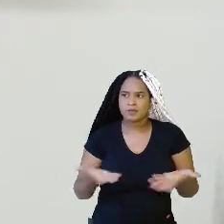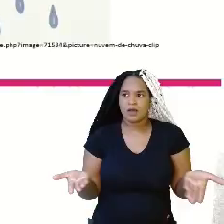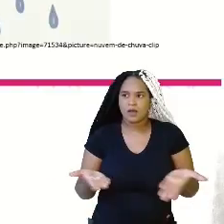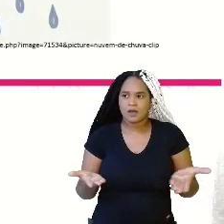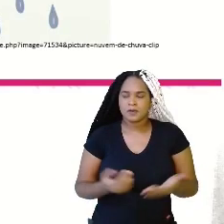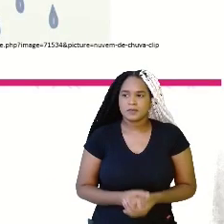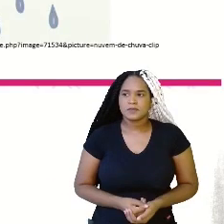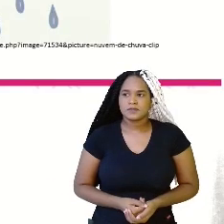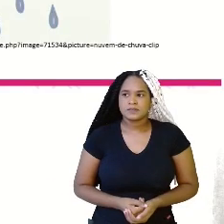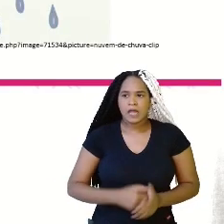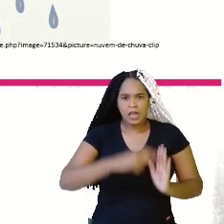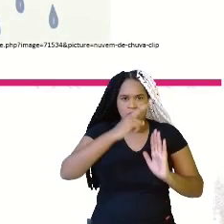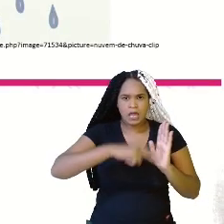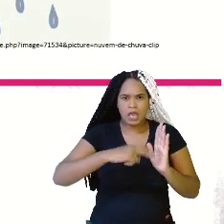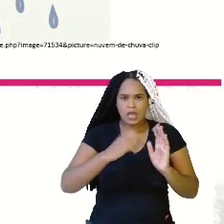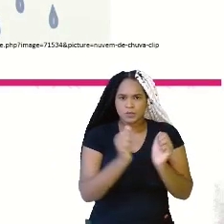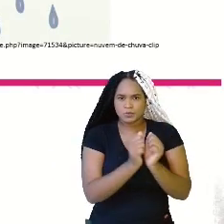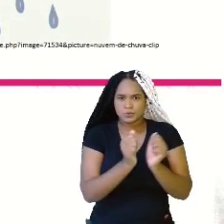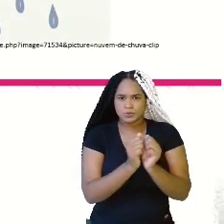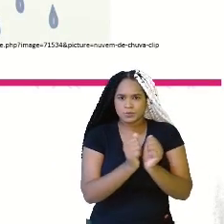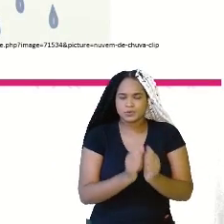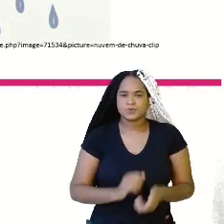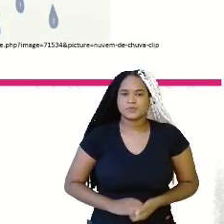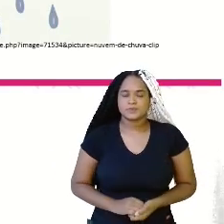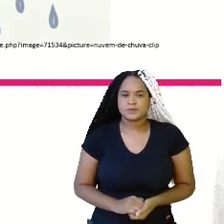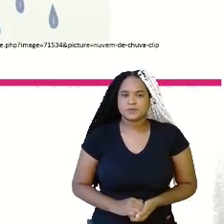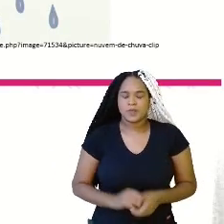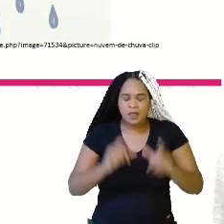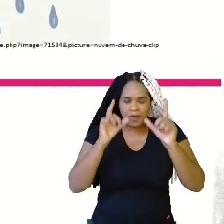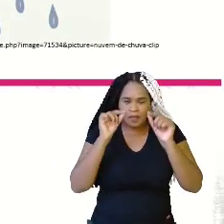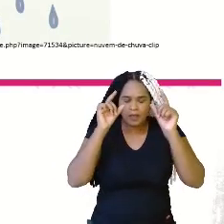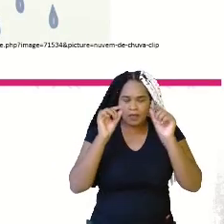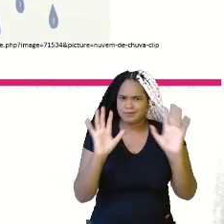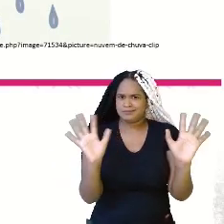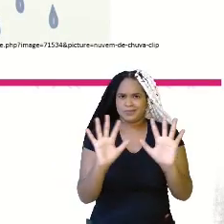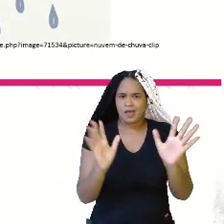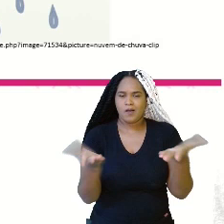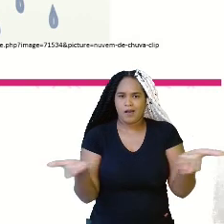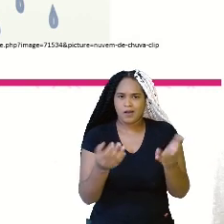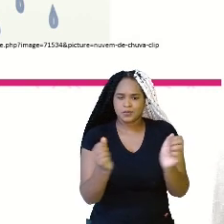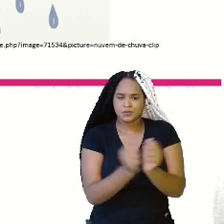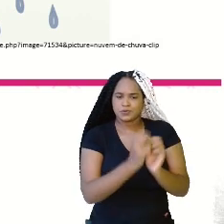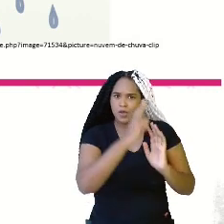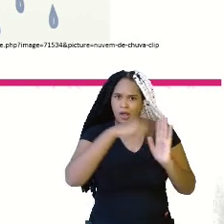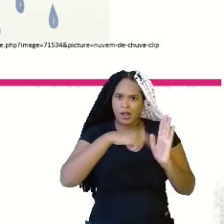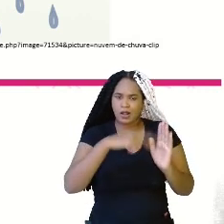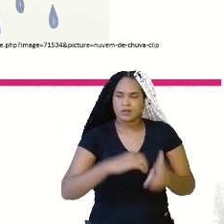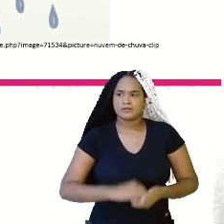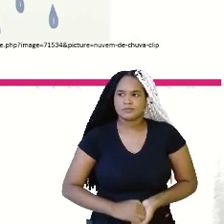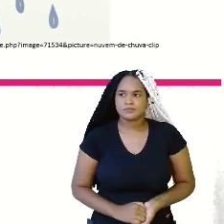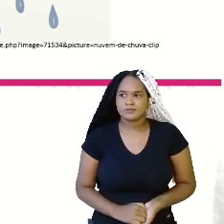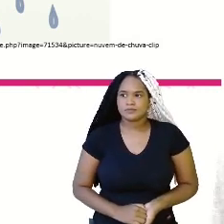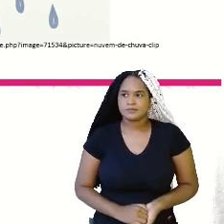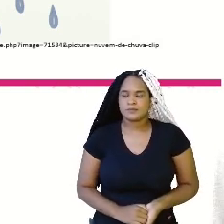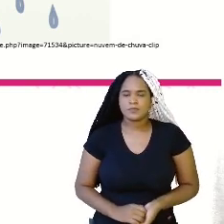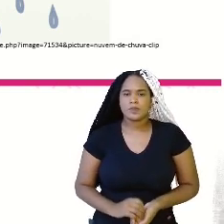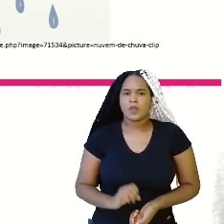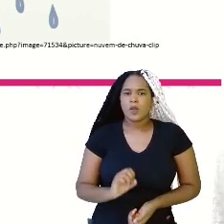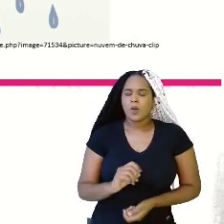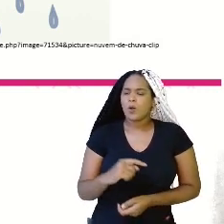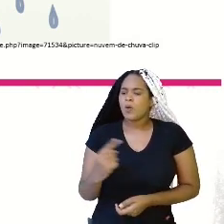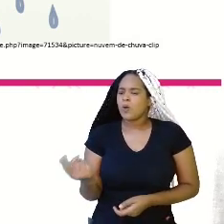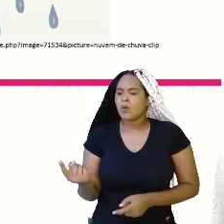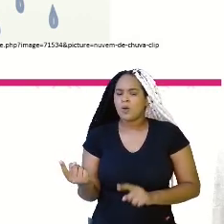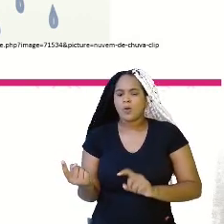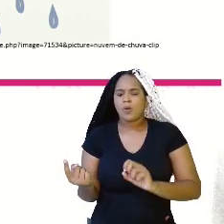comigo? Para não ficar aí parado, bater o sono. Vamos dar aquela interagida com a gente? Vamos ler? Então vamos lá. Ou isto ou